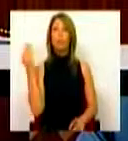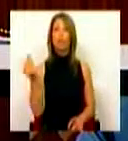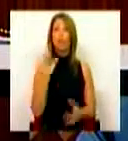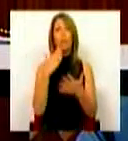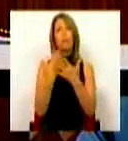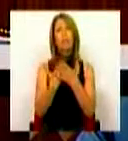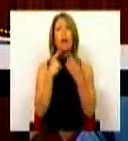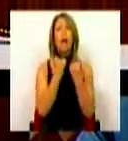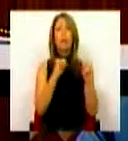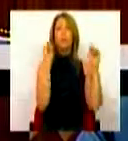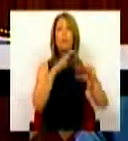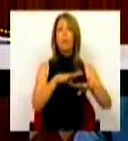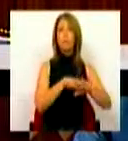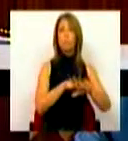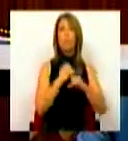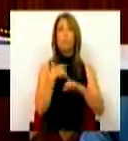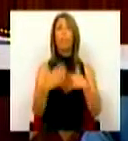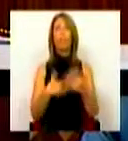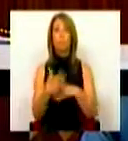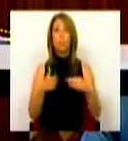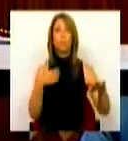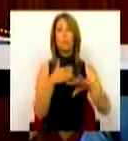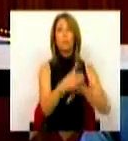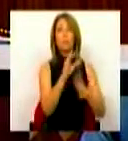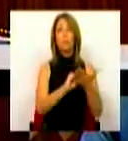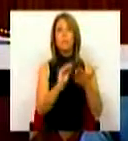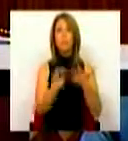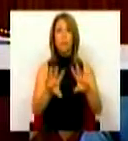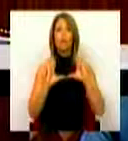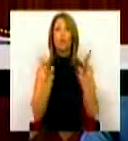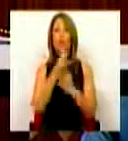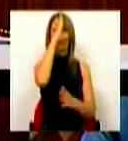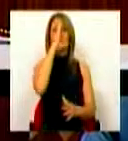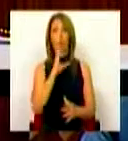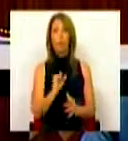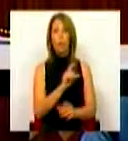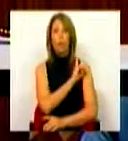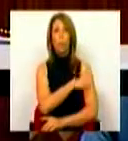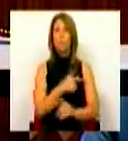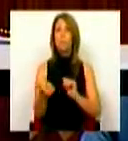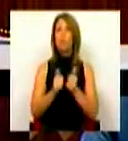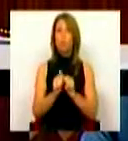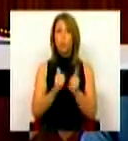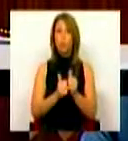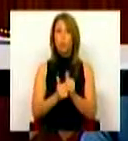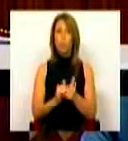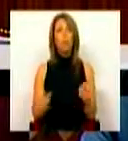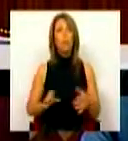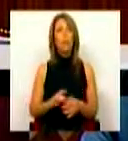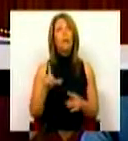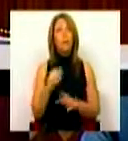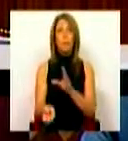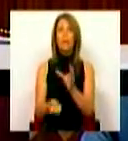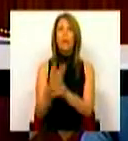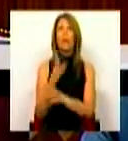administrativa e ficando a funcionar em relação direta com a Secretaria-Geral do Ministério com a competência do desporto, também a criação